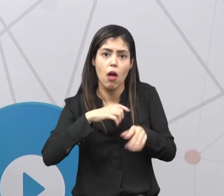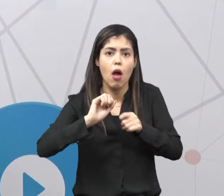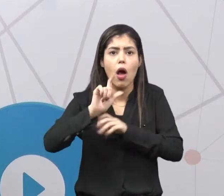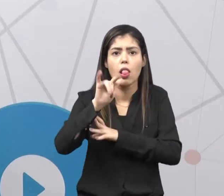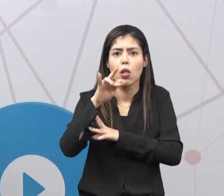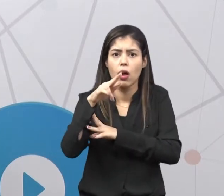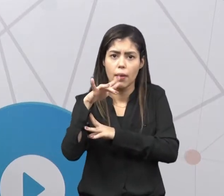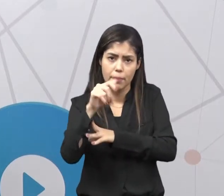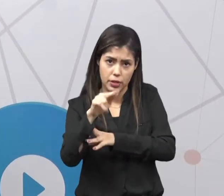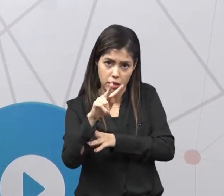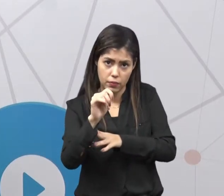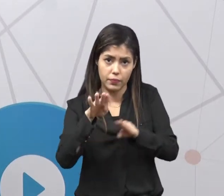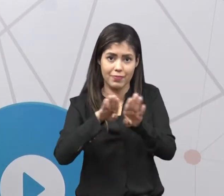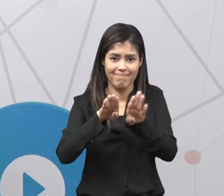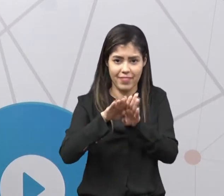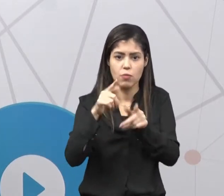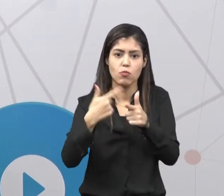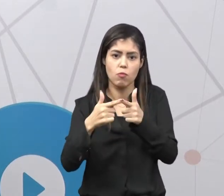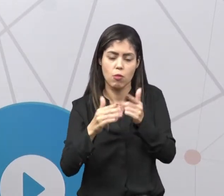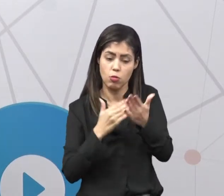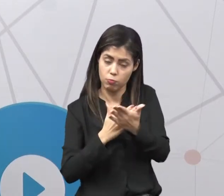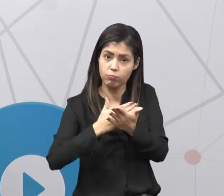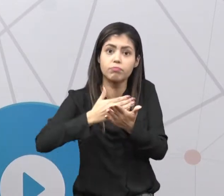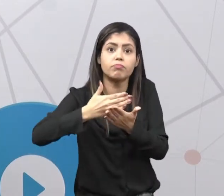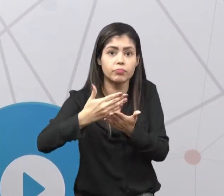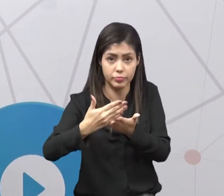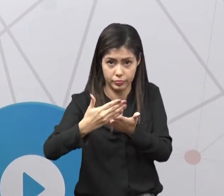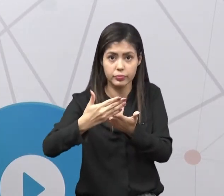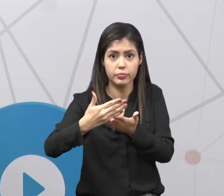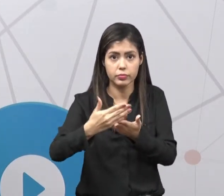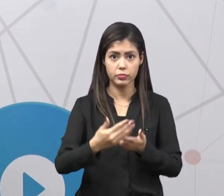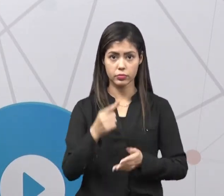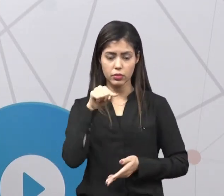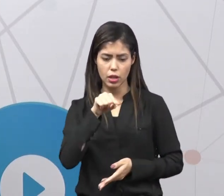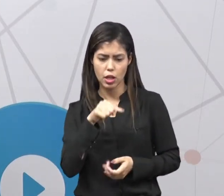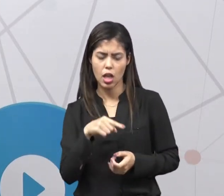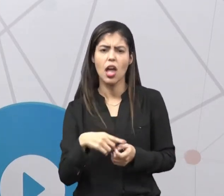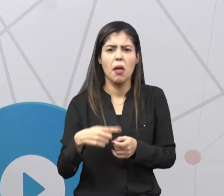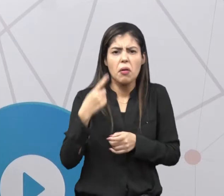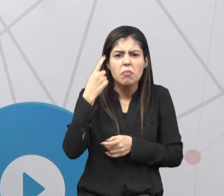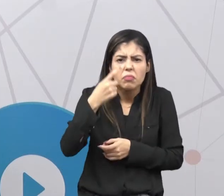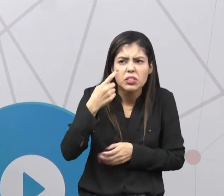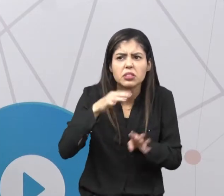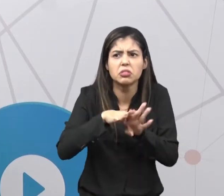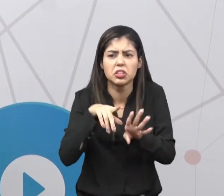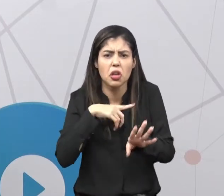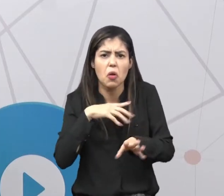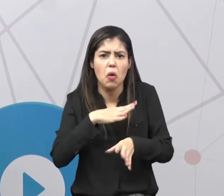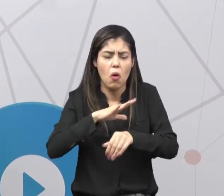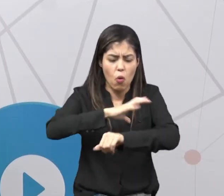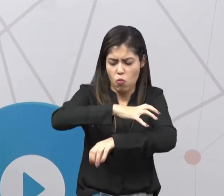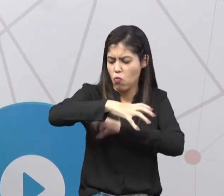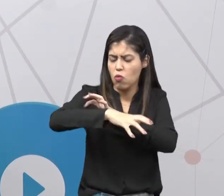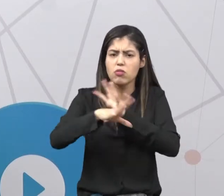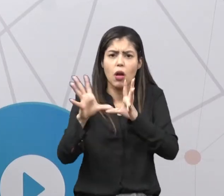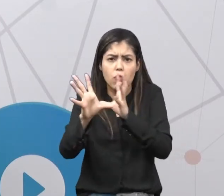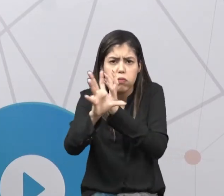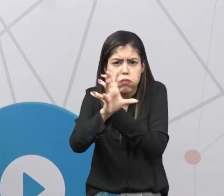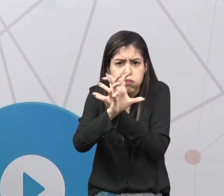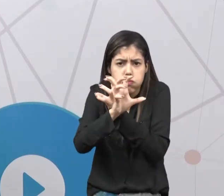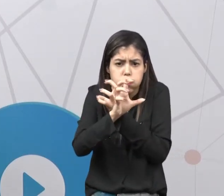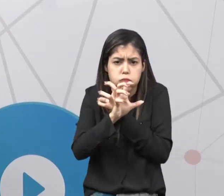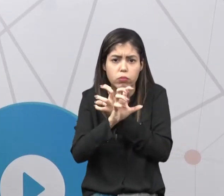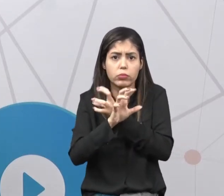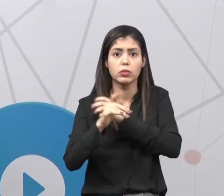alongamento, normalmente isso acontece no início, né? Dá a impressão de que os seus músculos estão todos muito contraídos e você